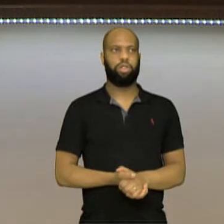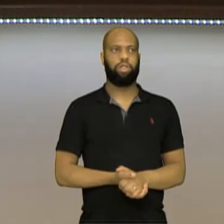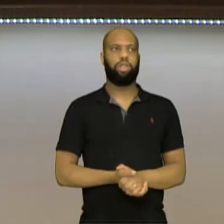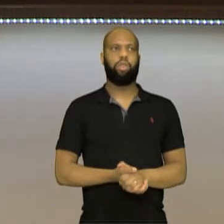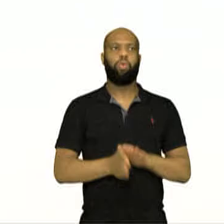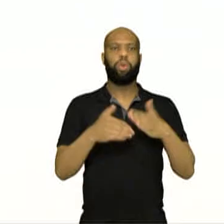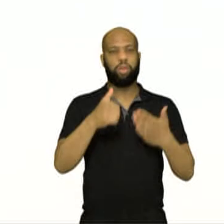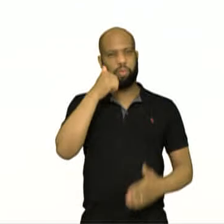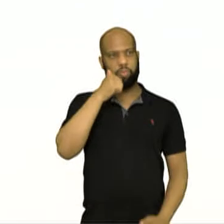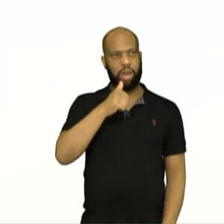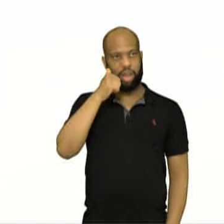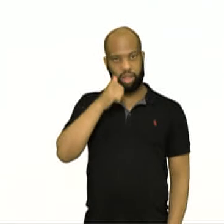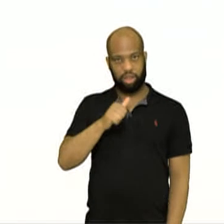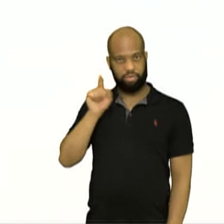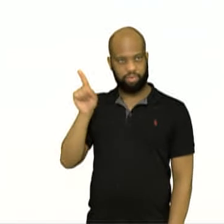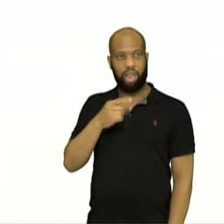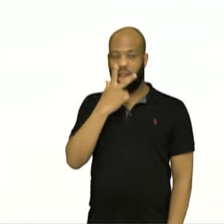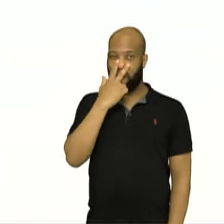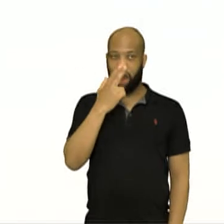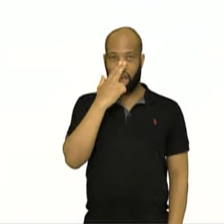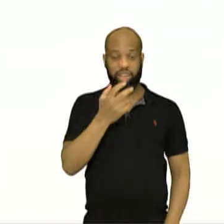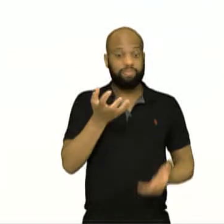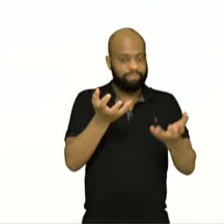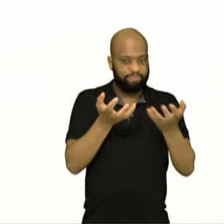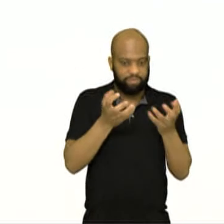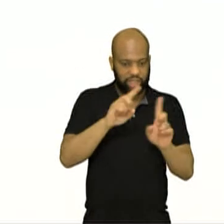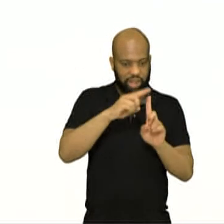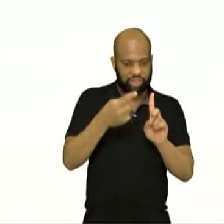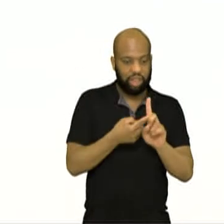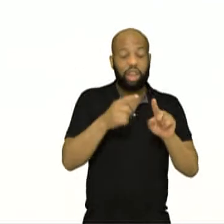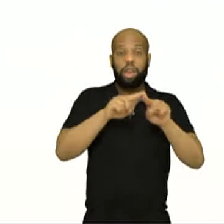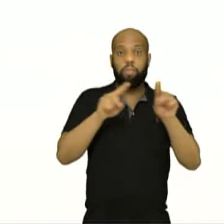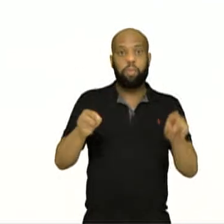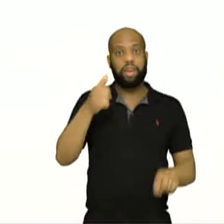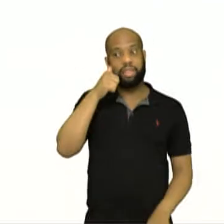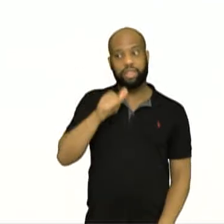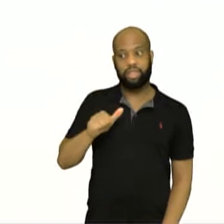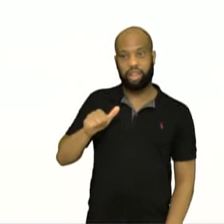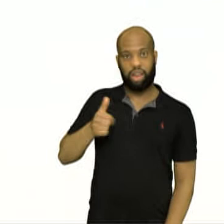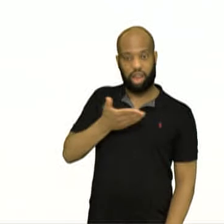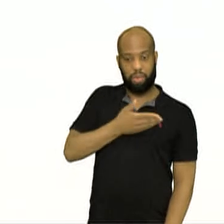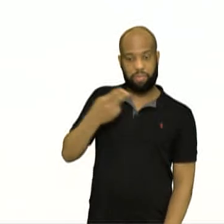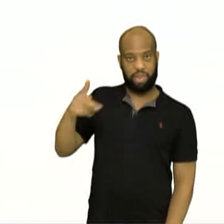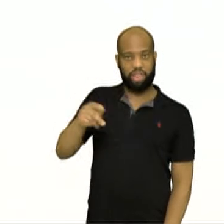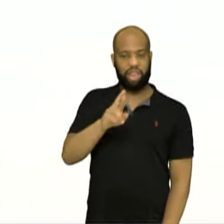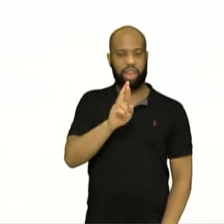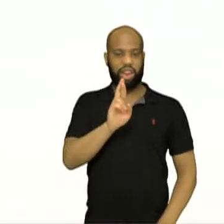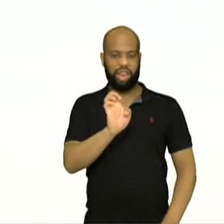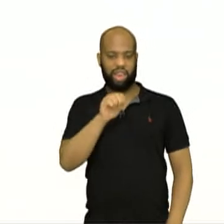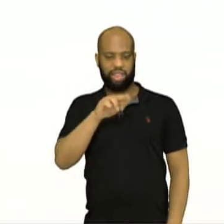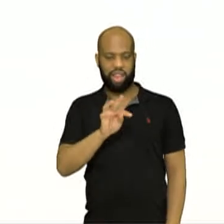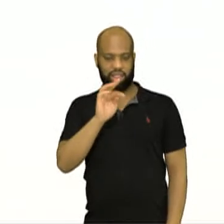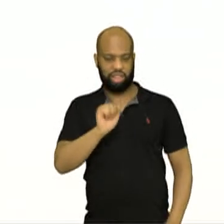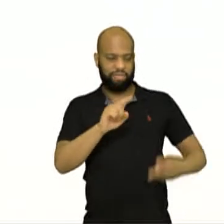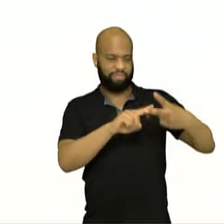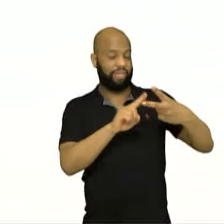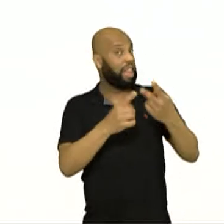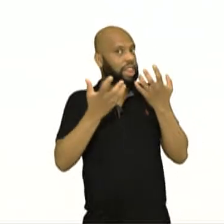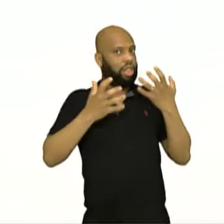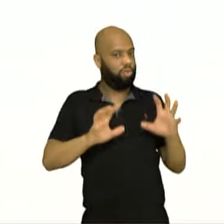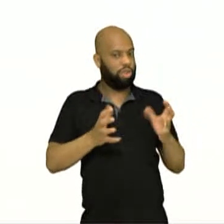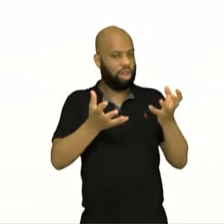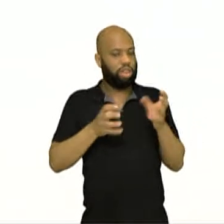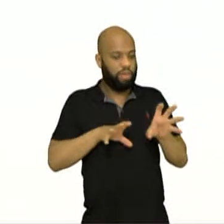Enquanto Maria acha que chegou a hora de ser mãe, a sua amiga Renata, por outro lado, né, decidiu primeiro se formar e